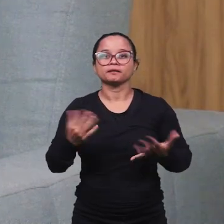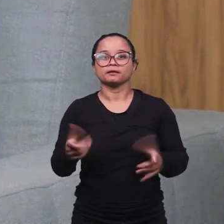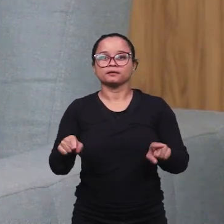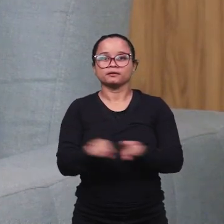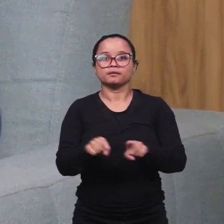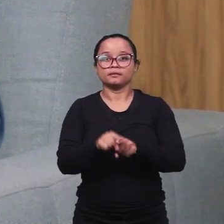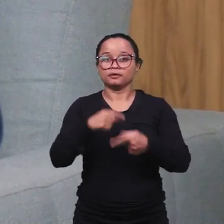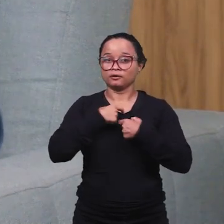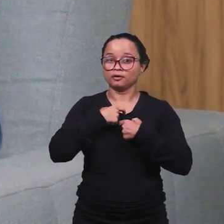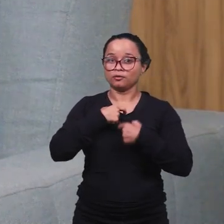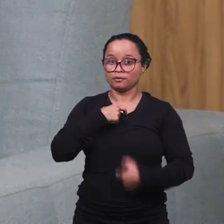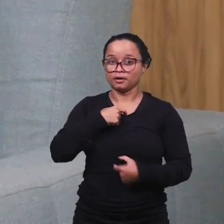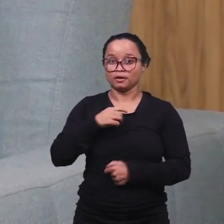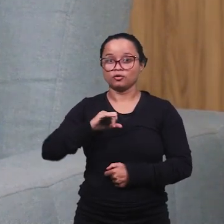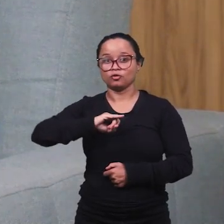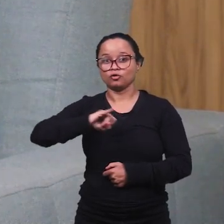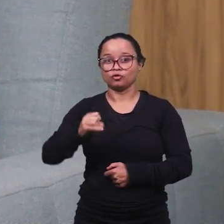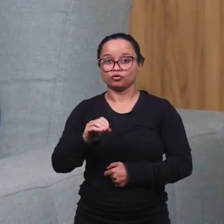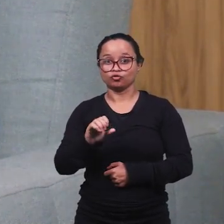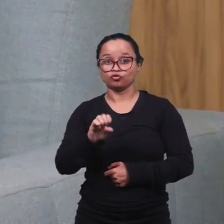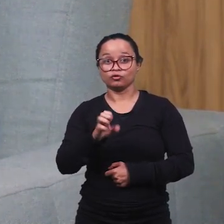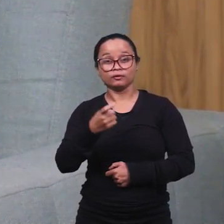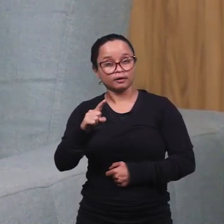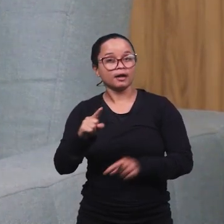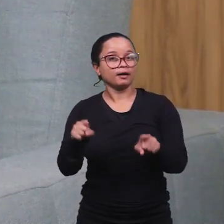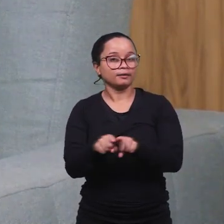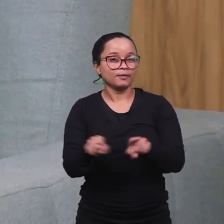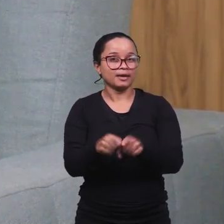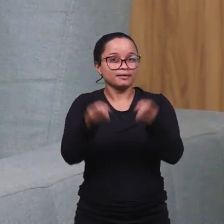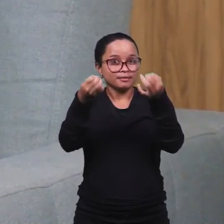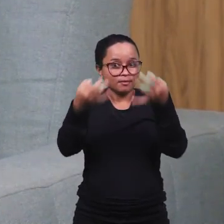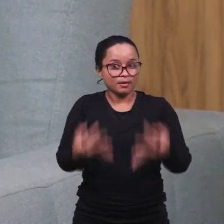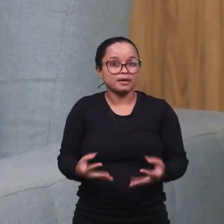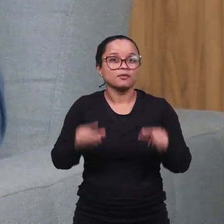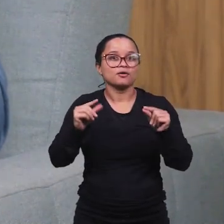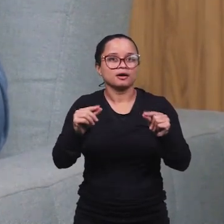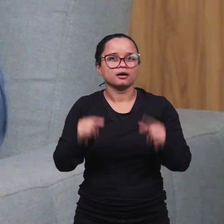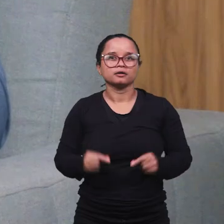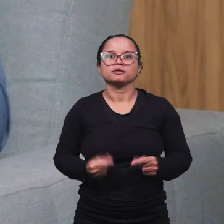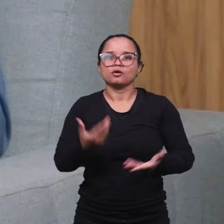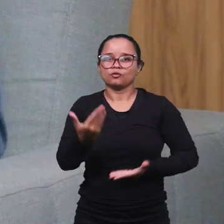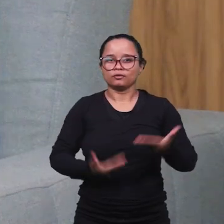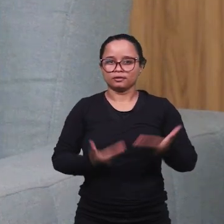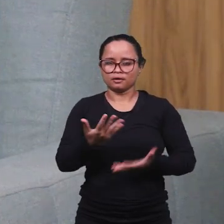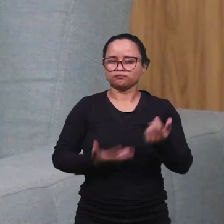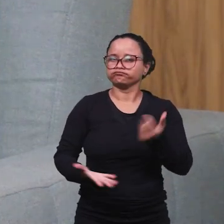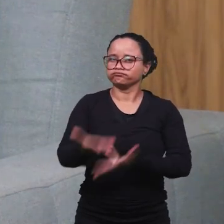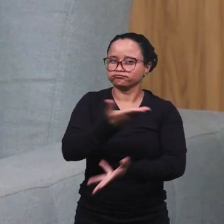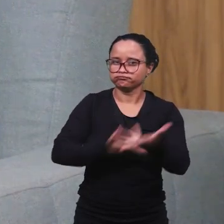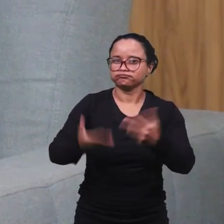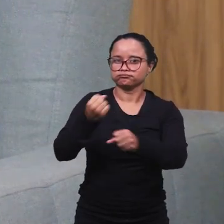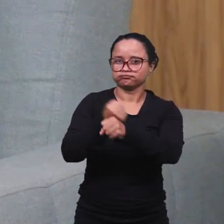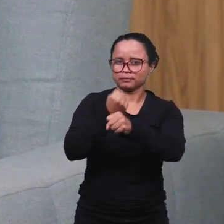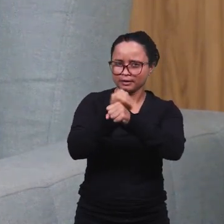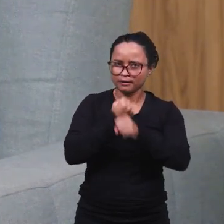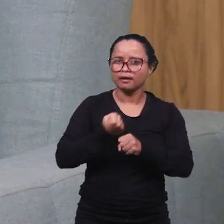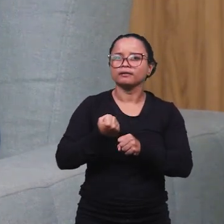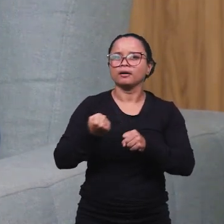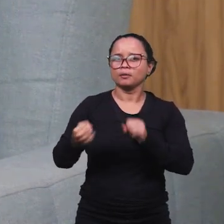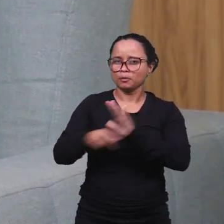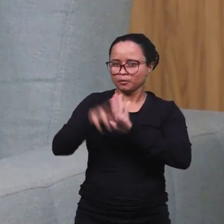nosso querido obreiro José Lourenço, ele também conta que ele é um homem ativo na obra, participante